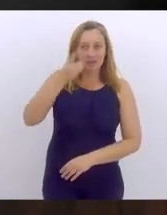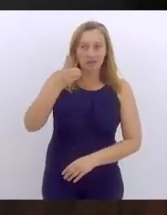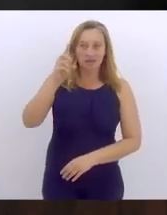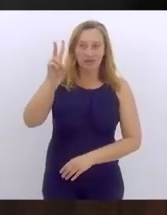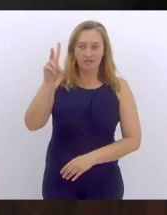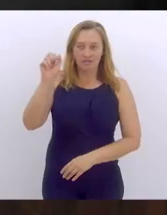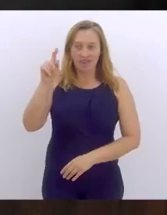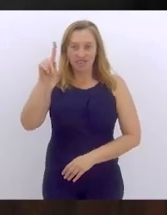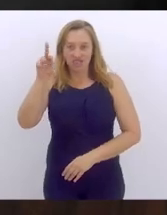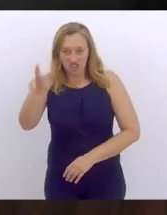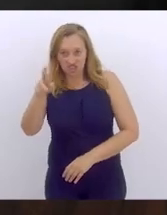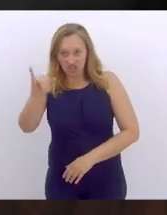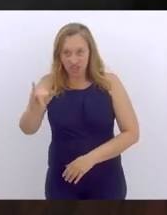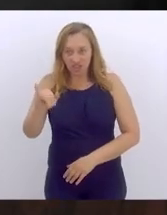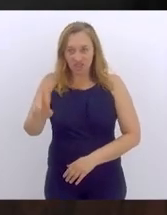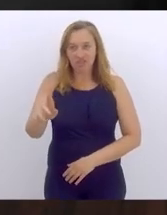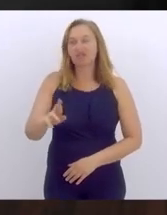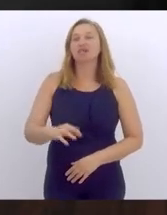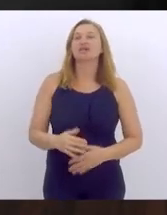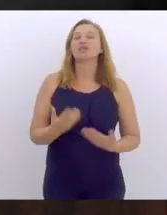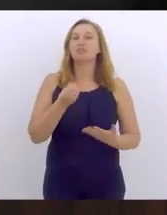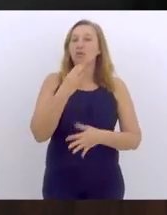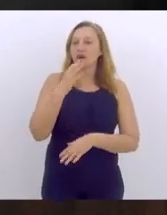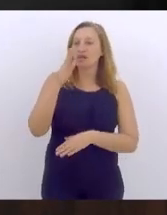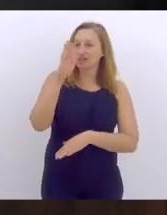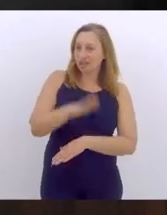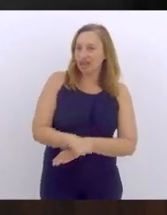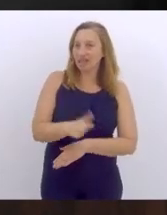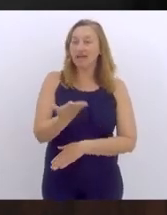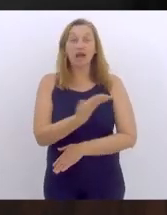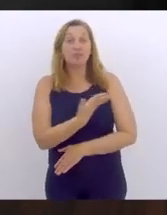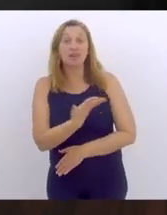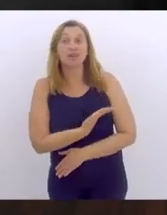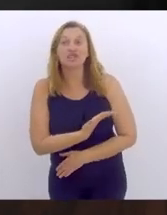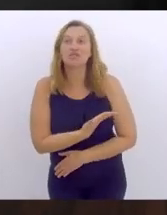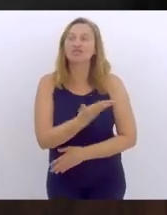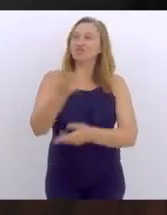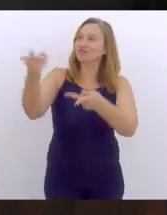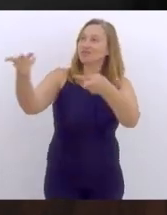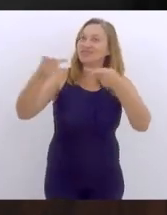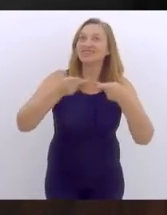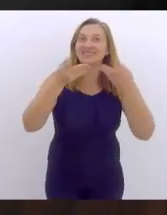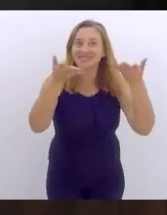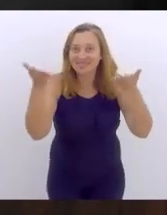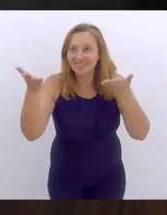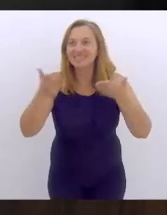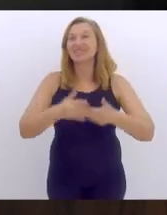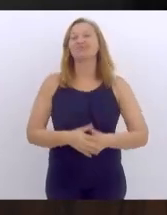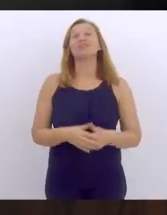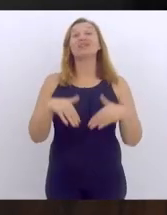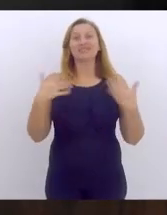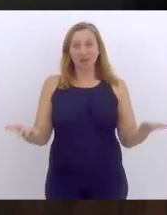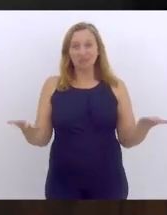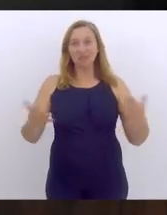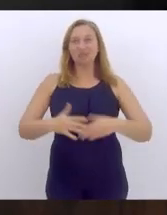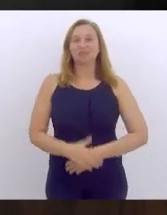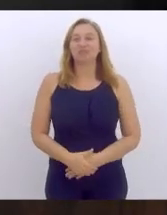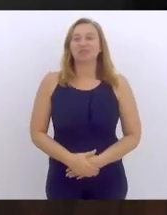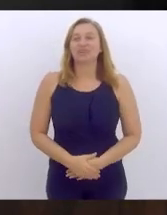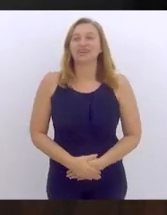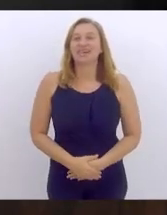Damos. Boa tarde aos nossos amigos que estão nos visitando. Então,